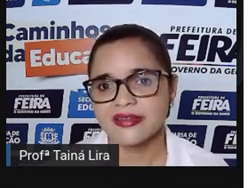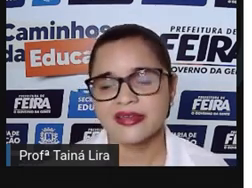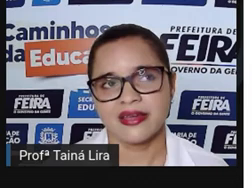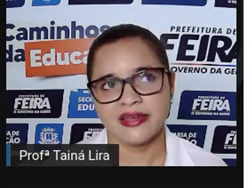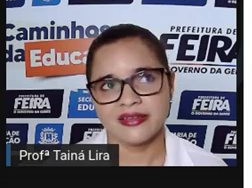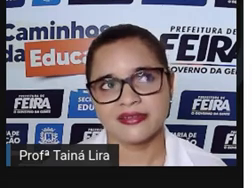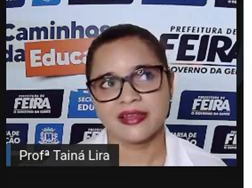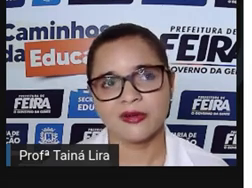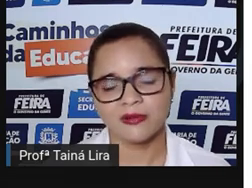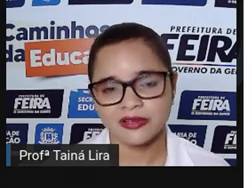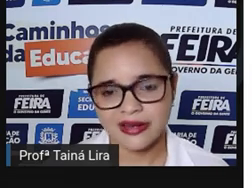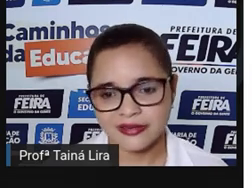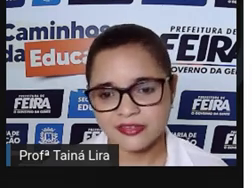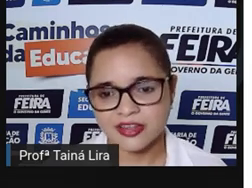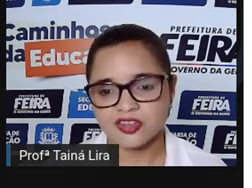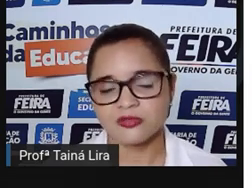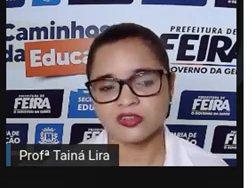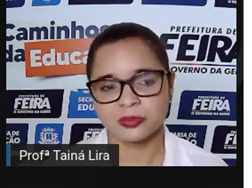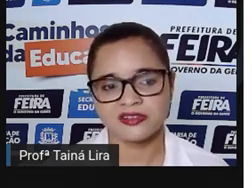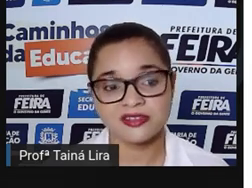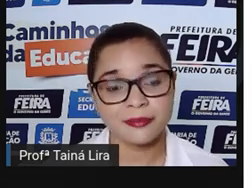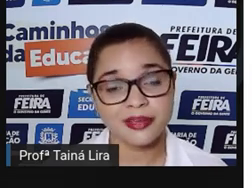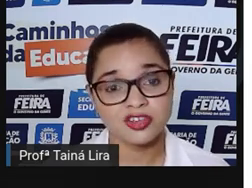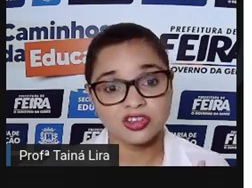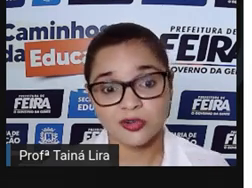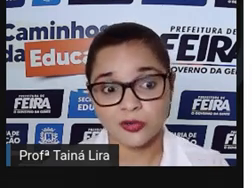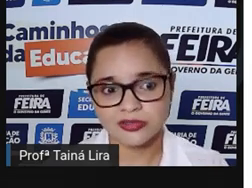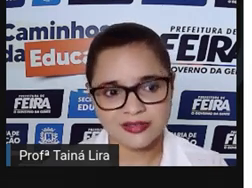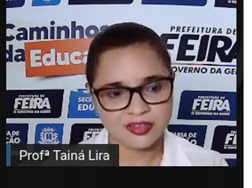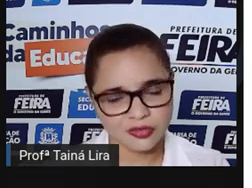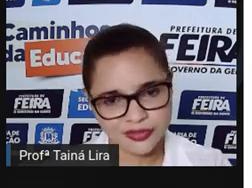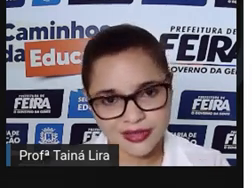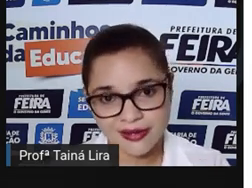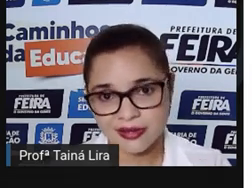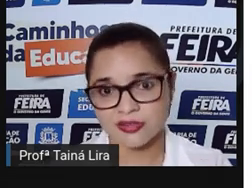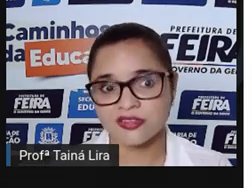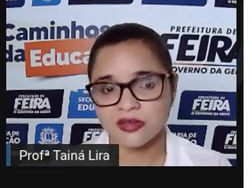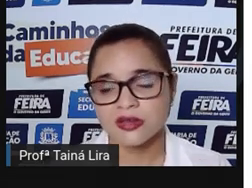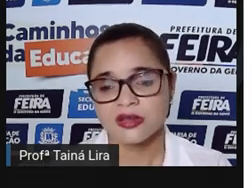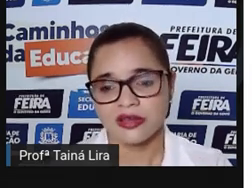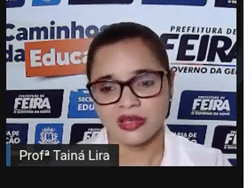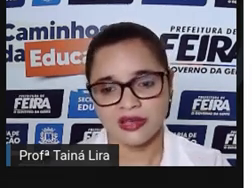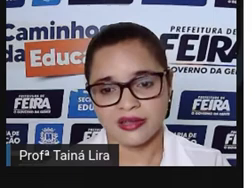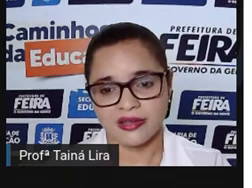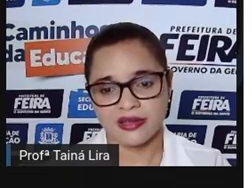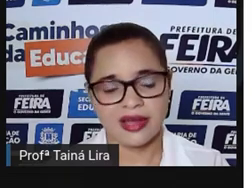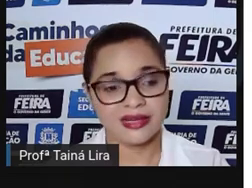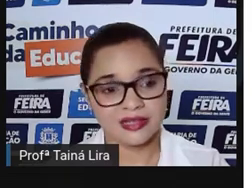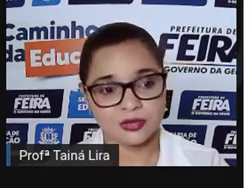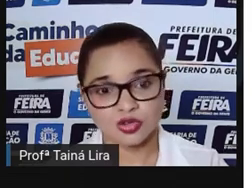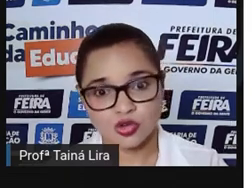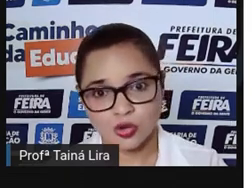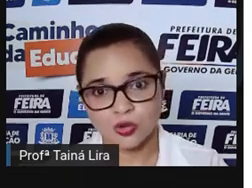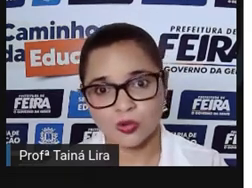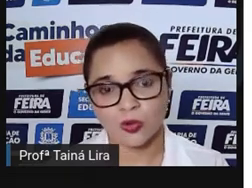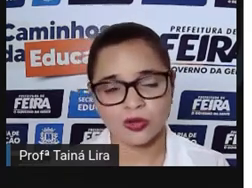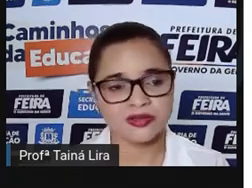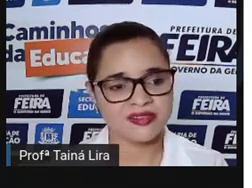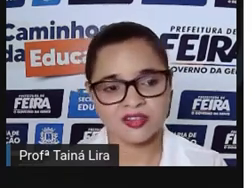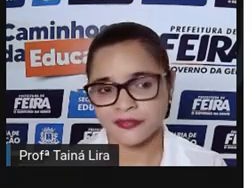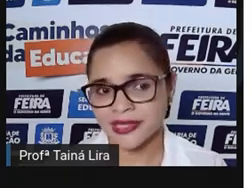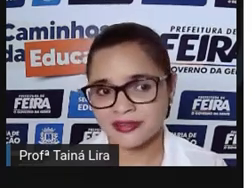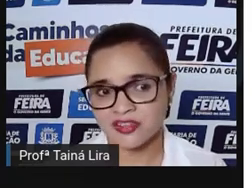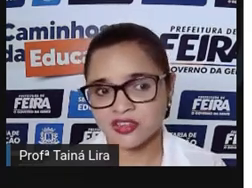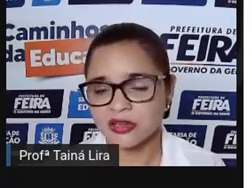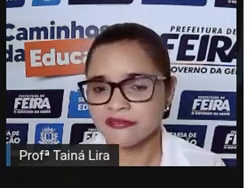né, ter o horário certinho, a gente precisa saber que a gente tem outras atividades, além do jogo,